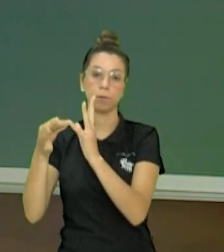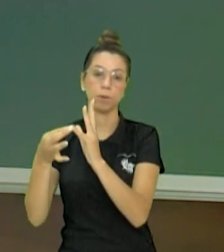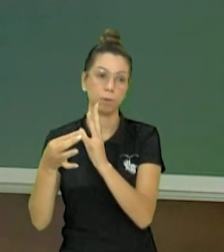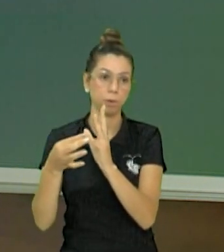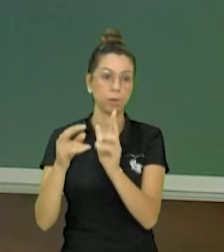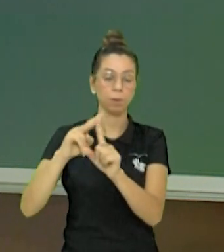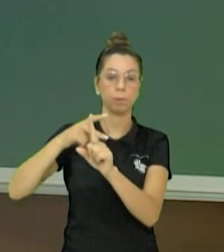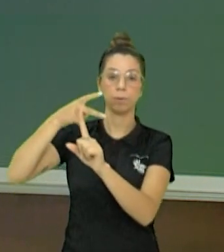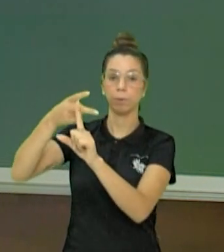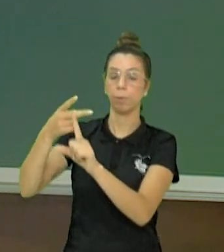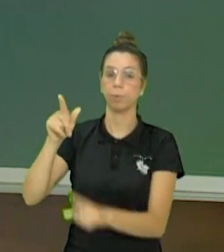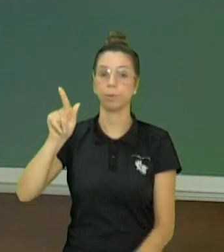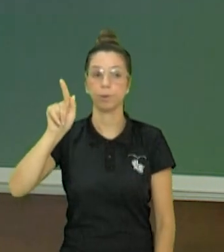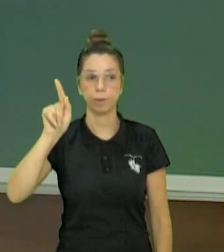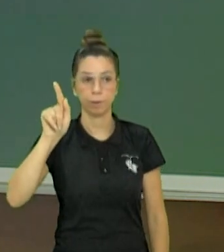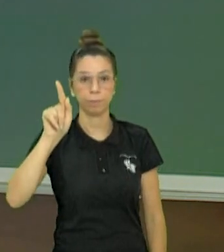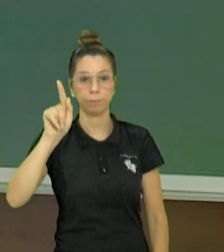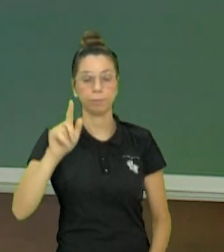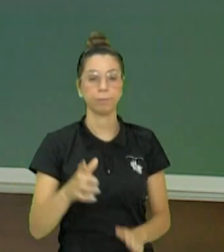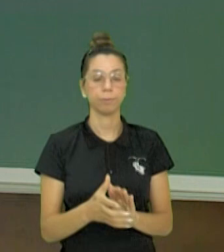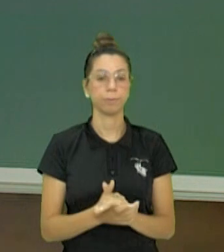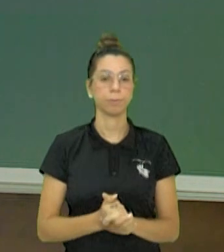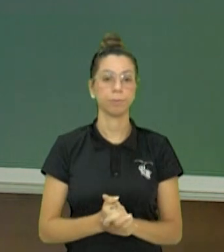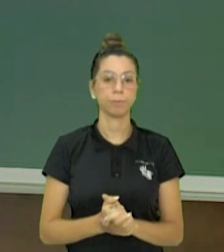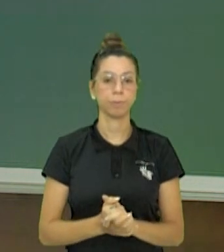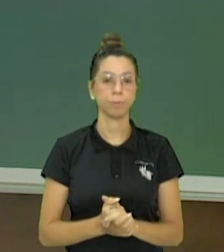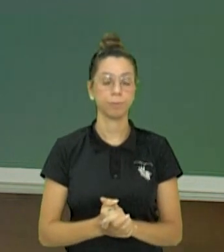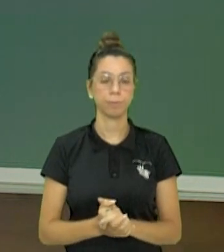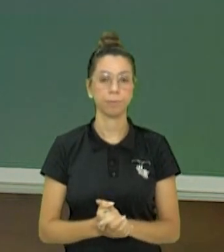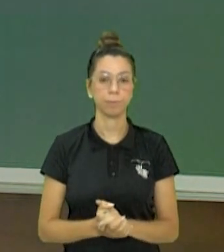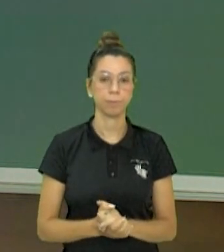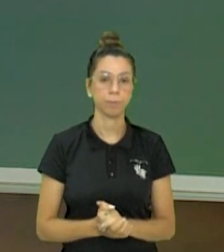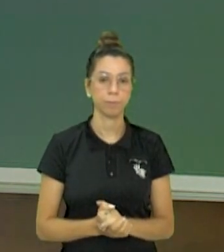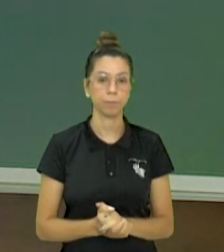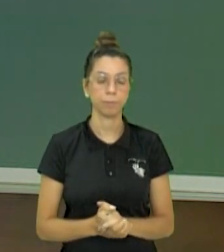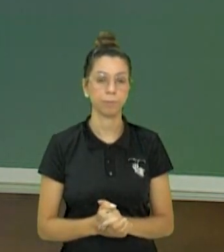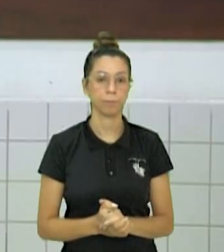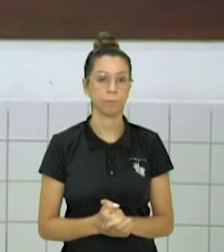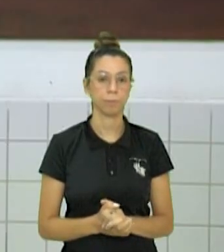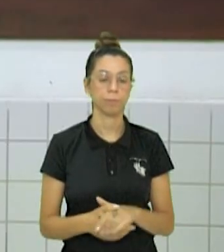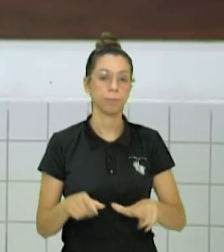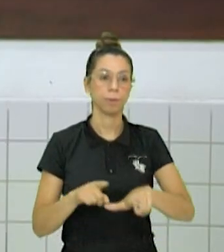C, consoante, vogal, consoante, você dobra a última consoante.